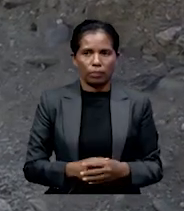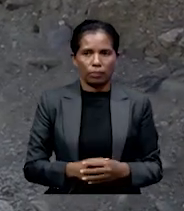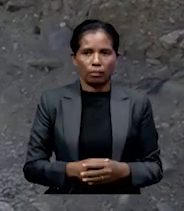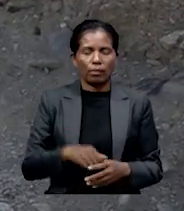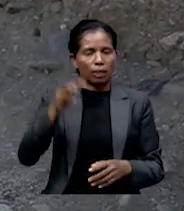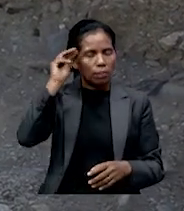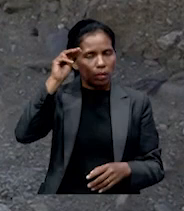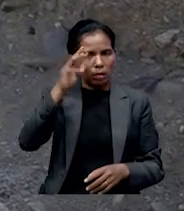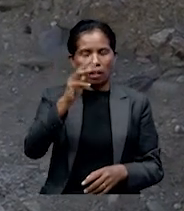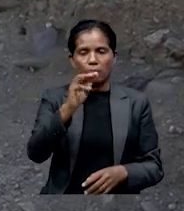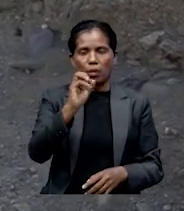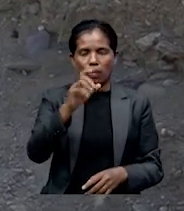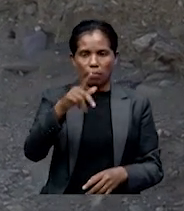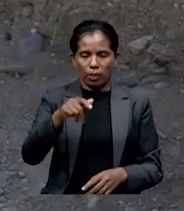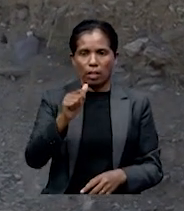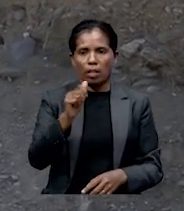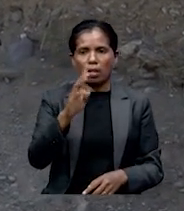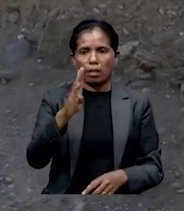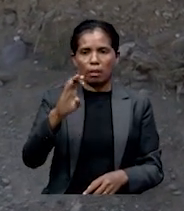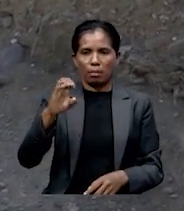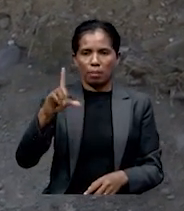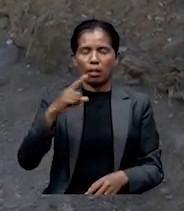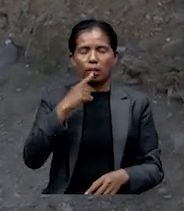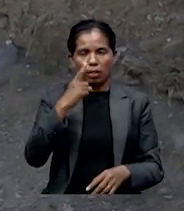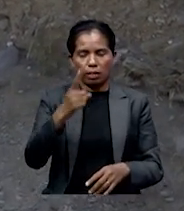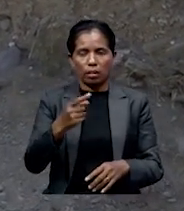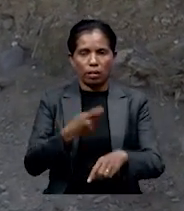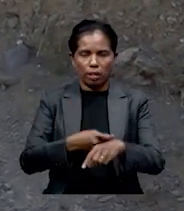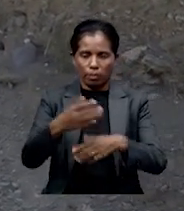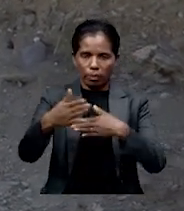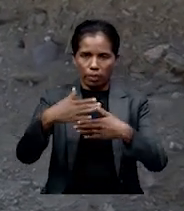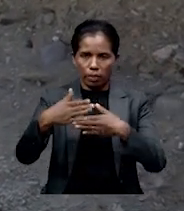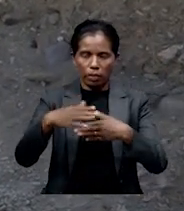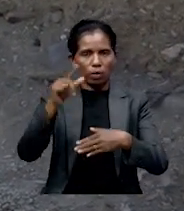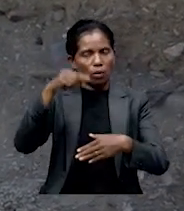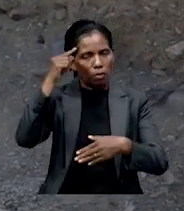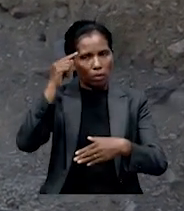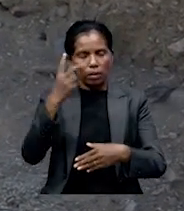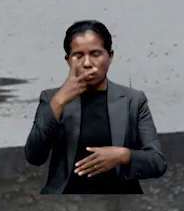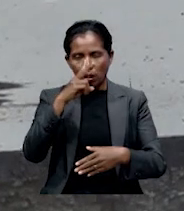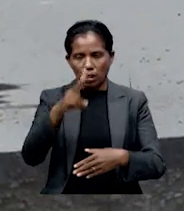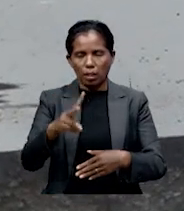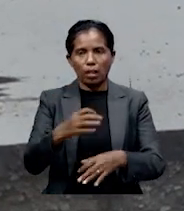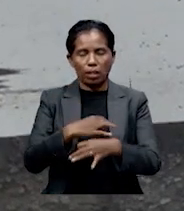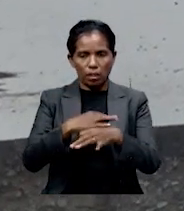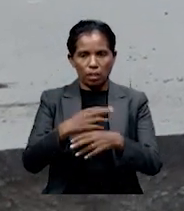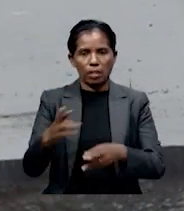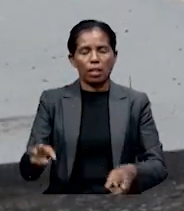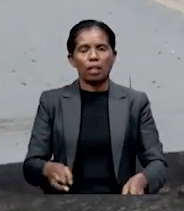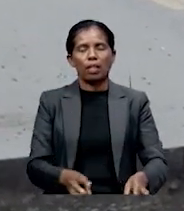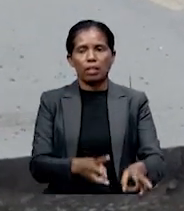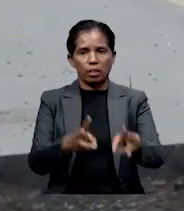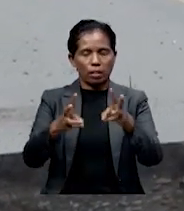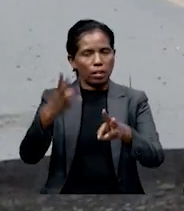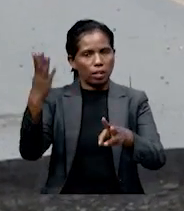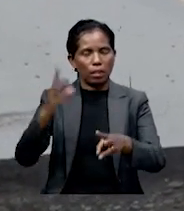Ministro Obras Publike Abel Pires da Silva declara tempo badak governo se resolve problema estrada Iha Malewana ba Sarlala